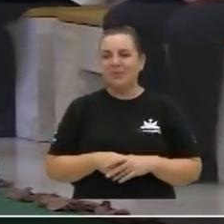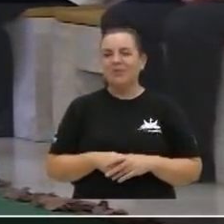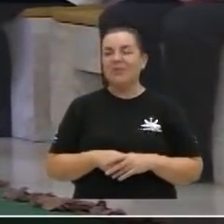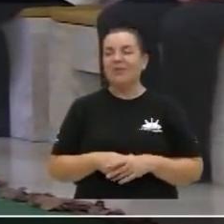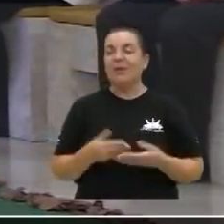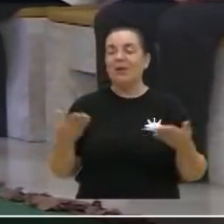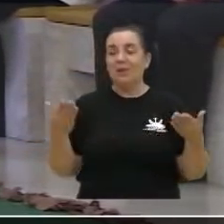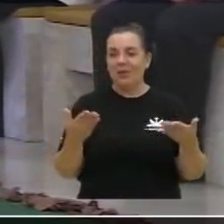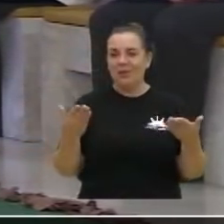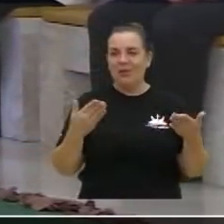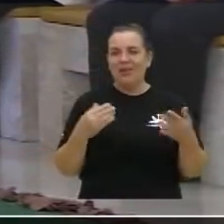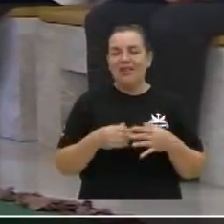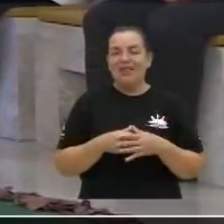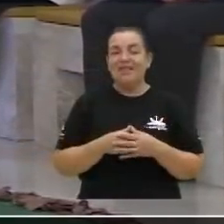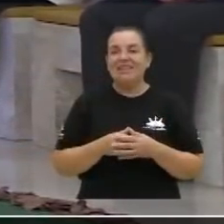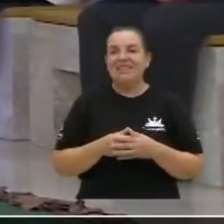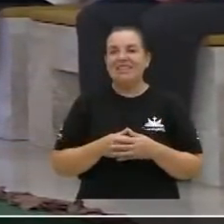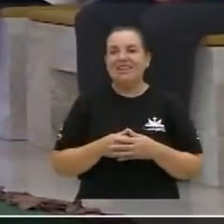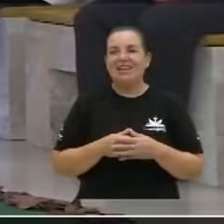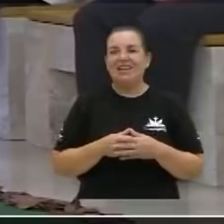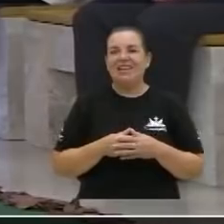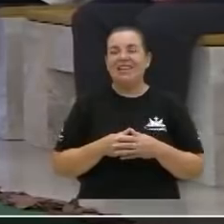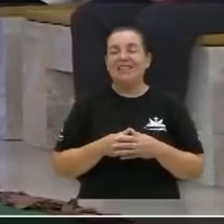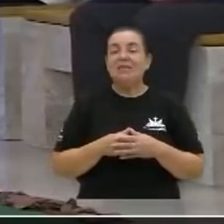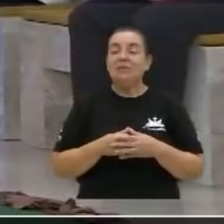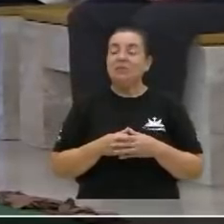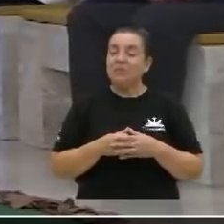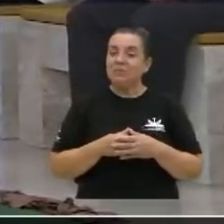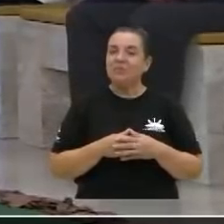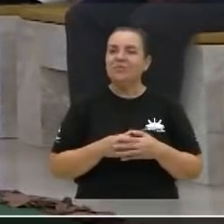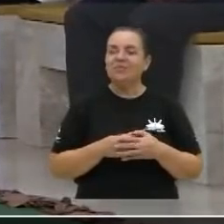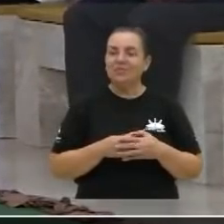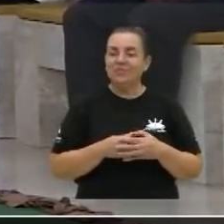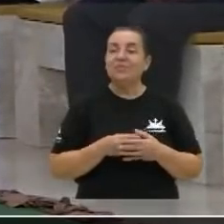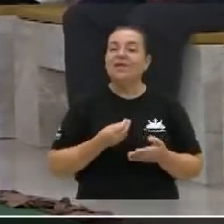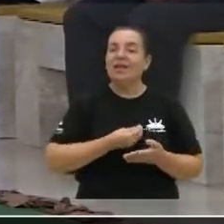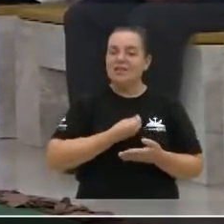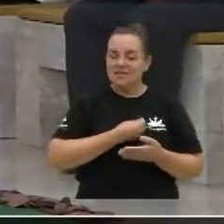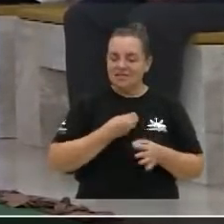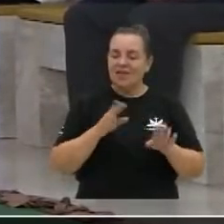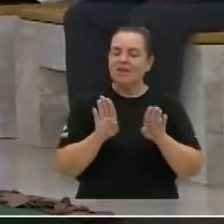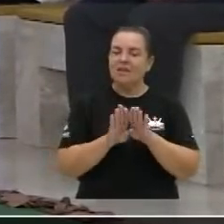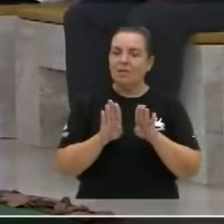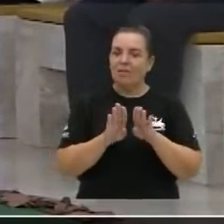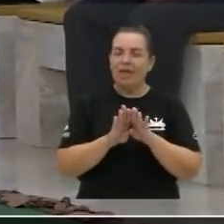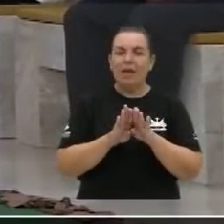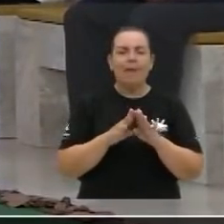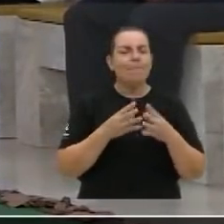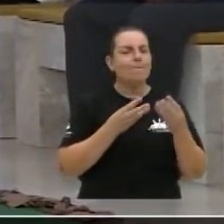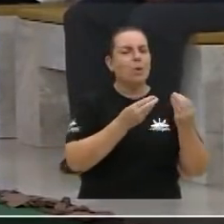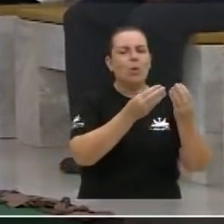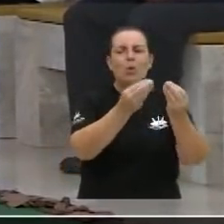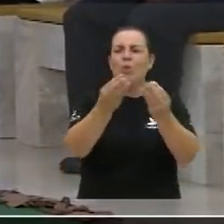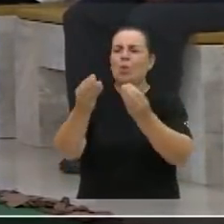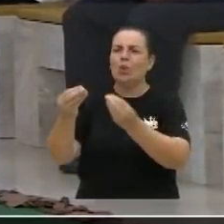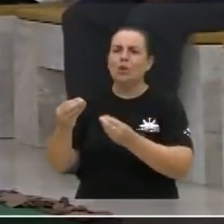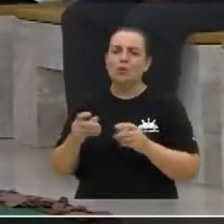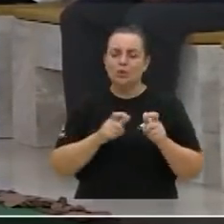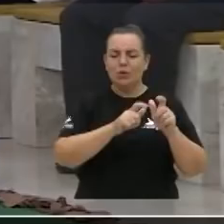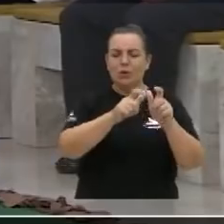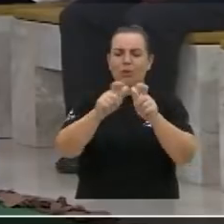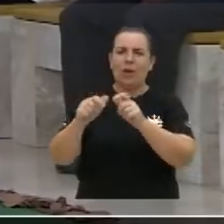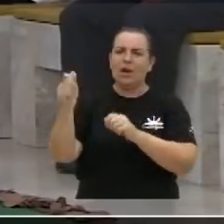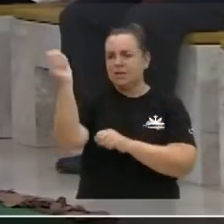que hoje permeia e está presente em grande parte do Brasil,